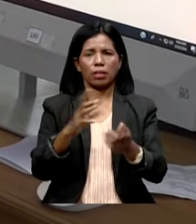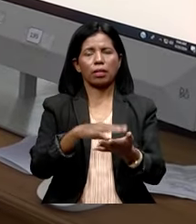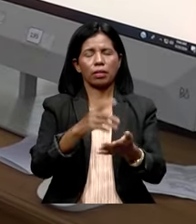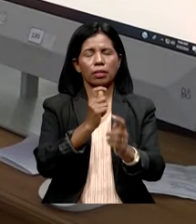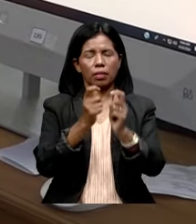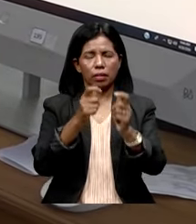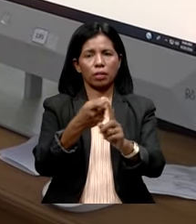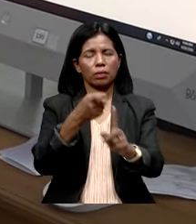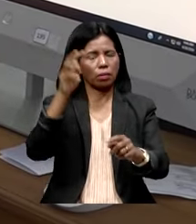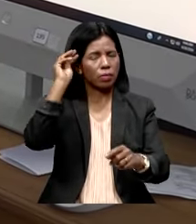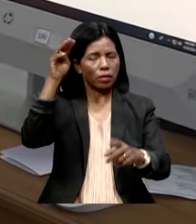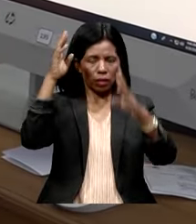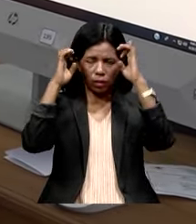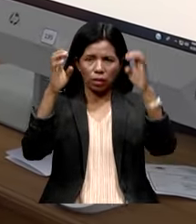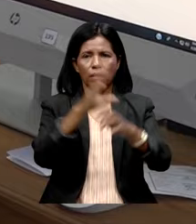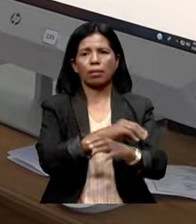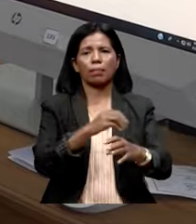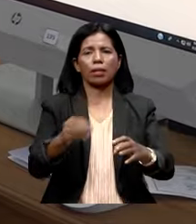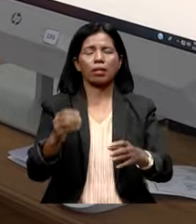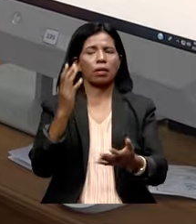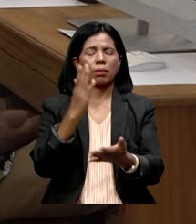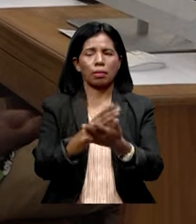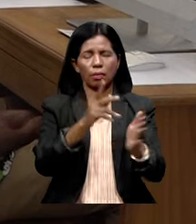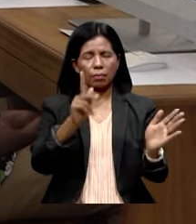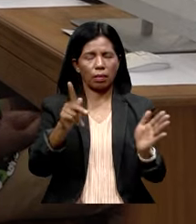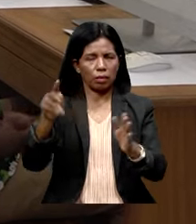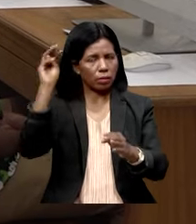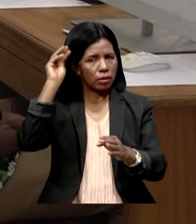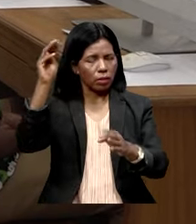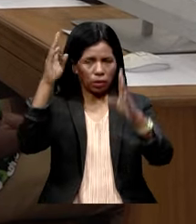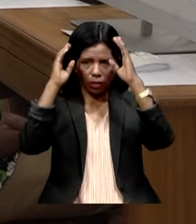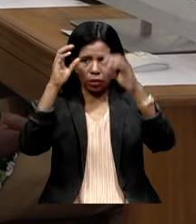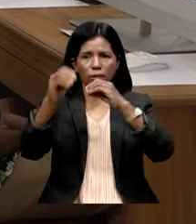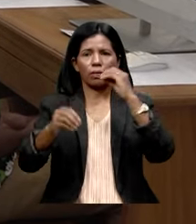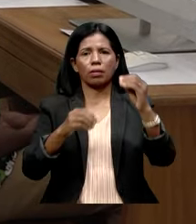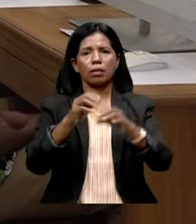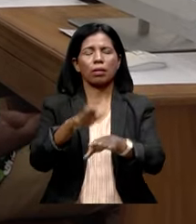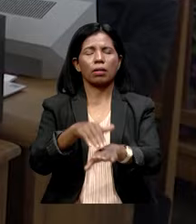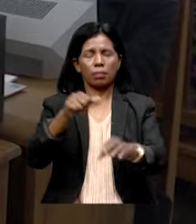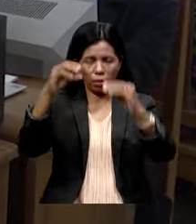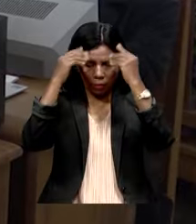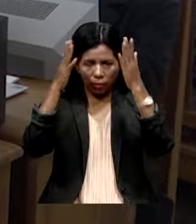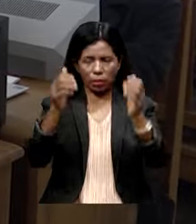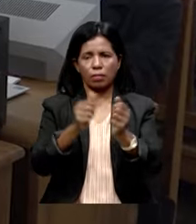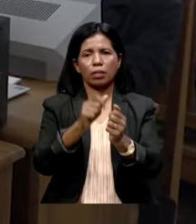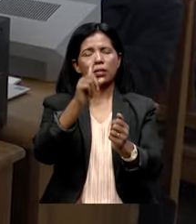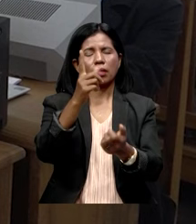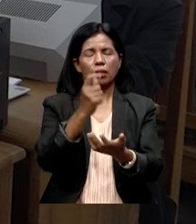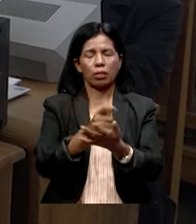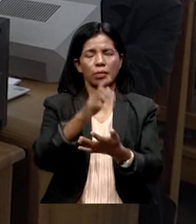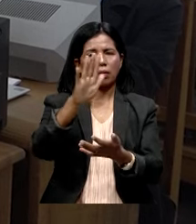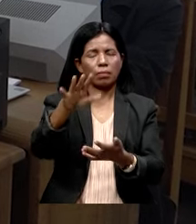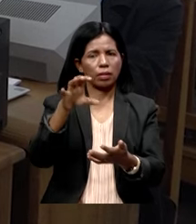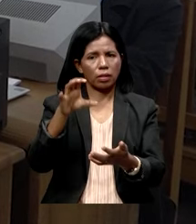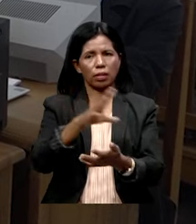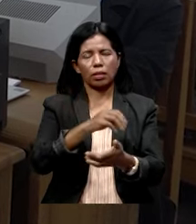ao Ministério da Educação, ameaça tu boicota plano Ministério da Educação, quando a tu recruta professor reunida a tus lima, também